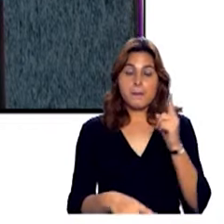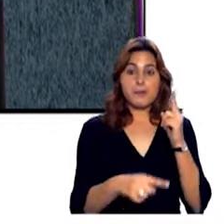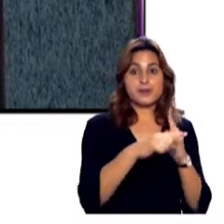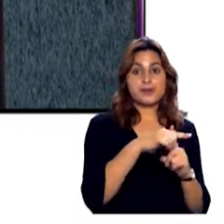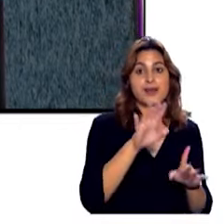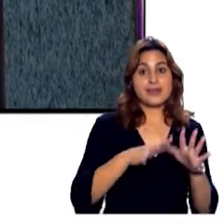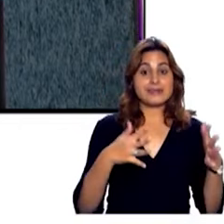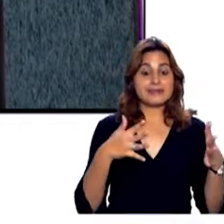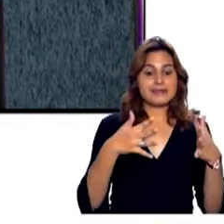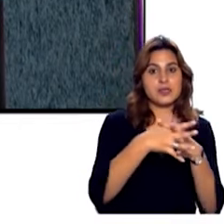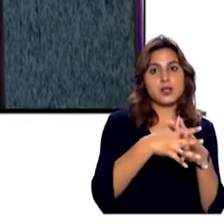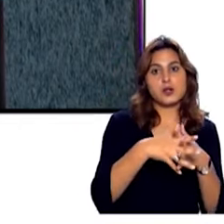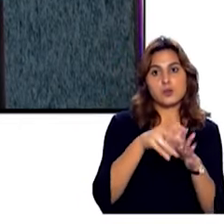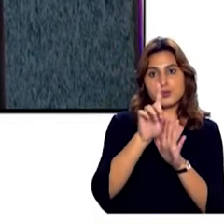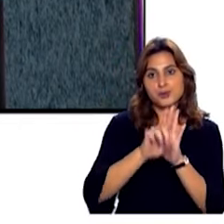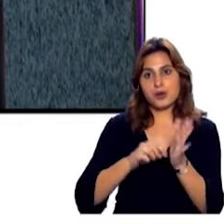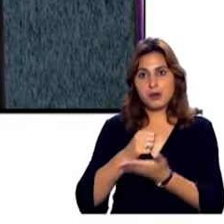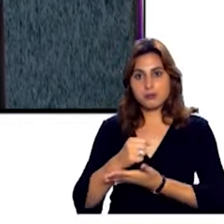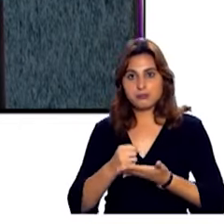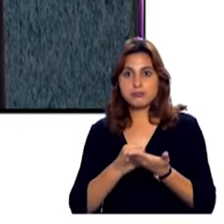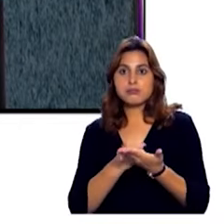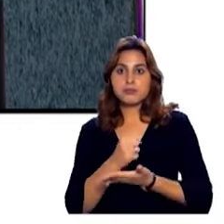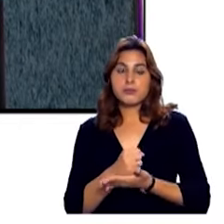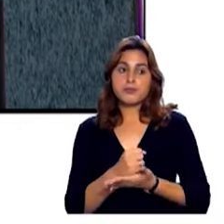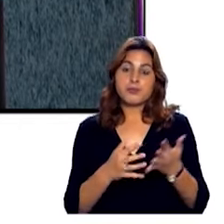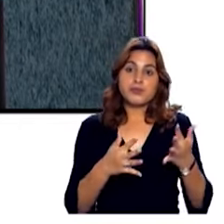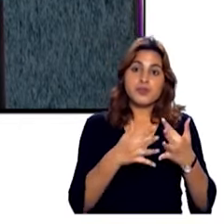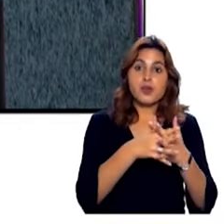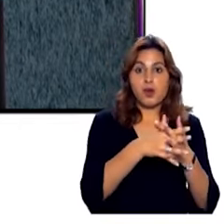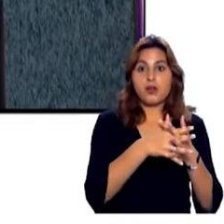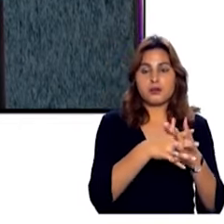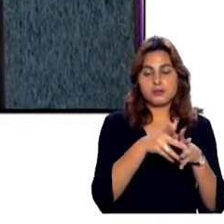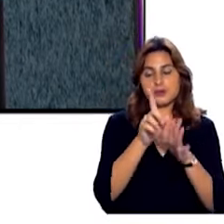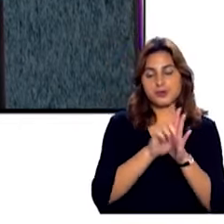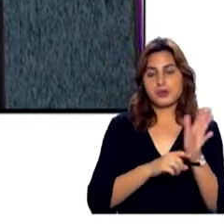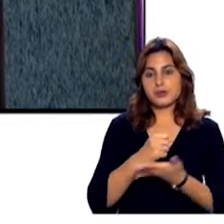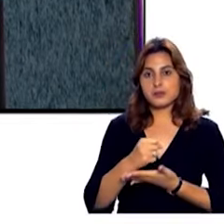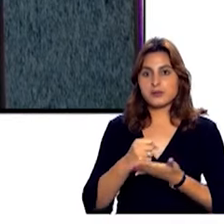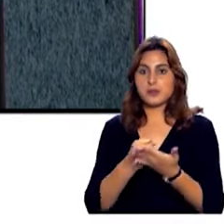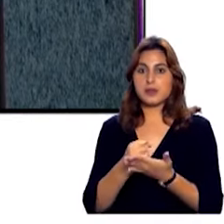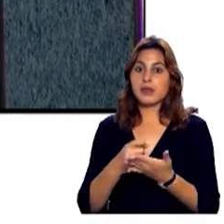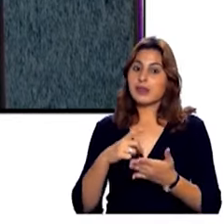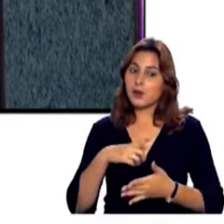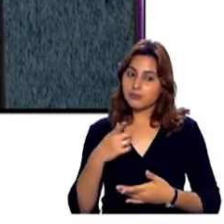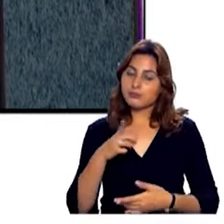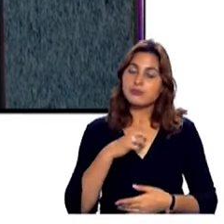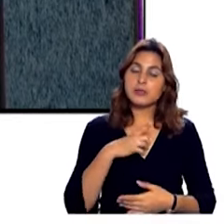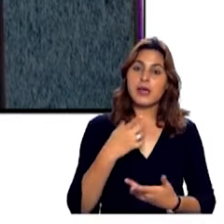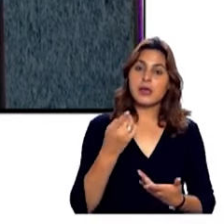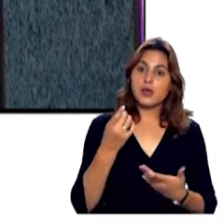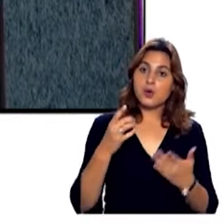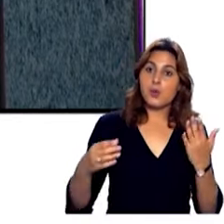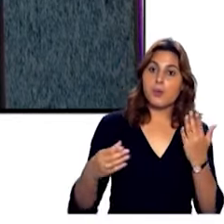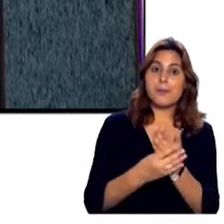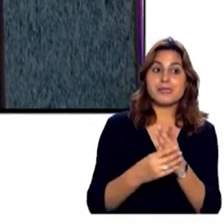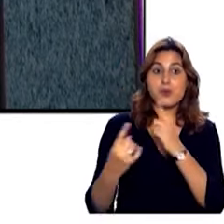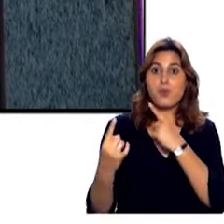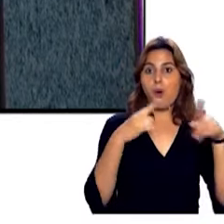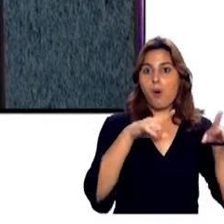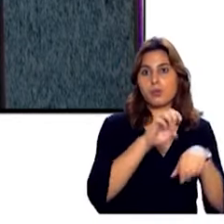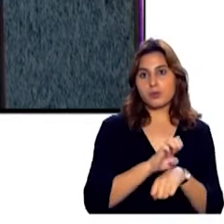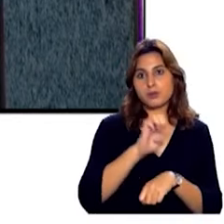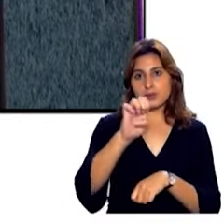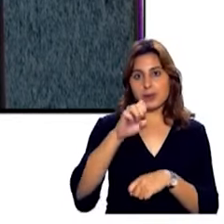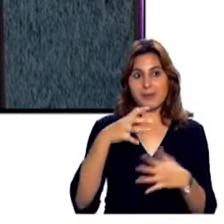direitos fundamentais viola os direitos fundamentais Aí cabe uma ação direta contra o estado por